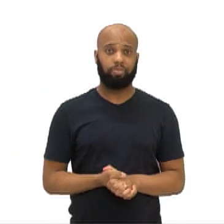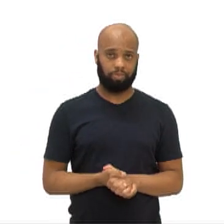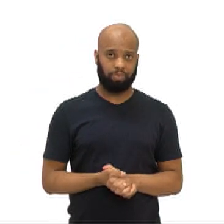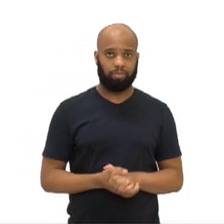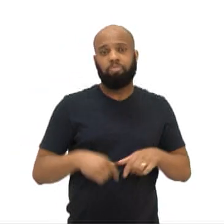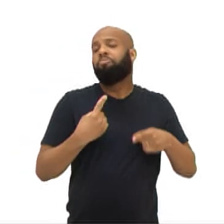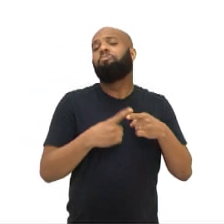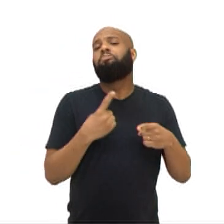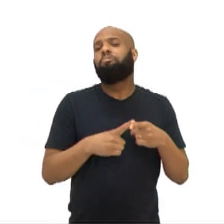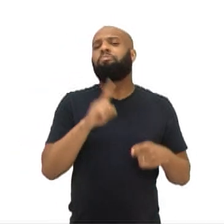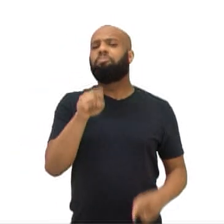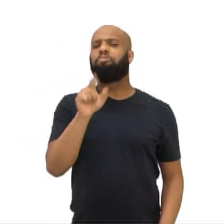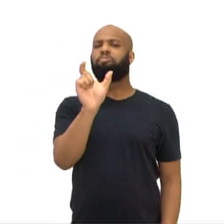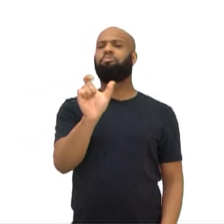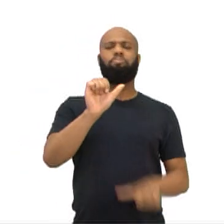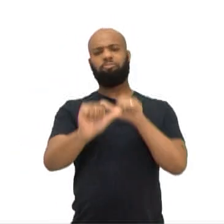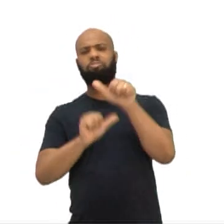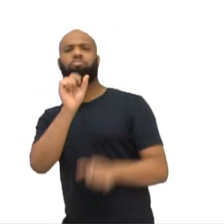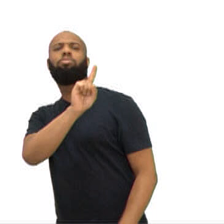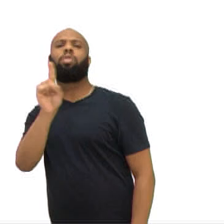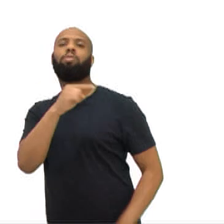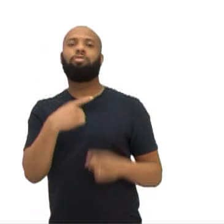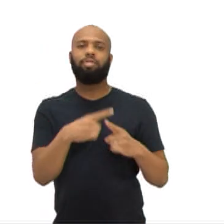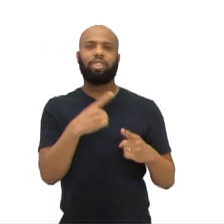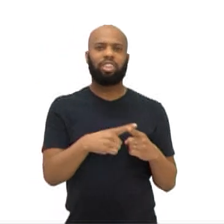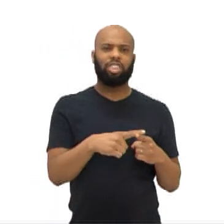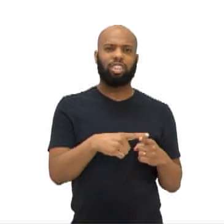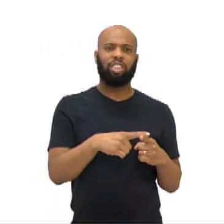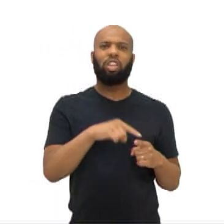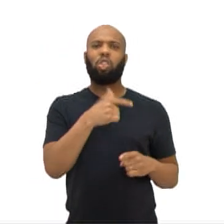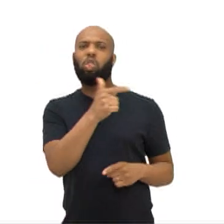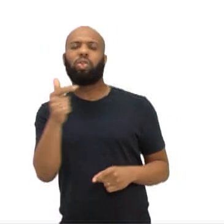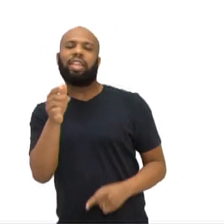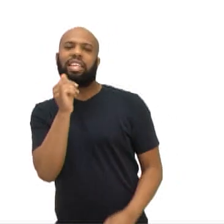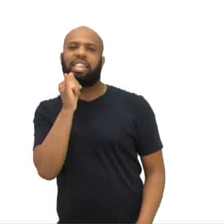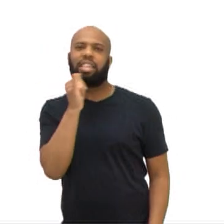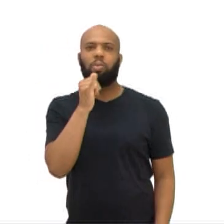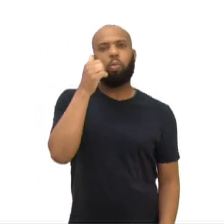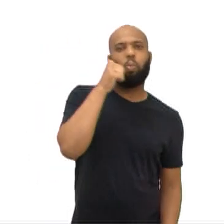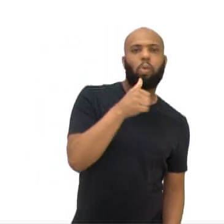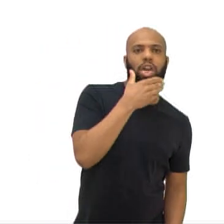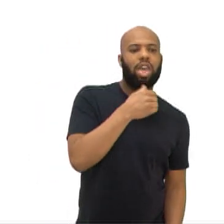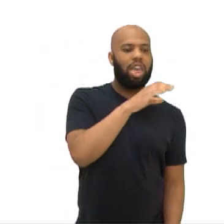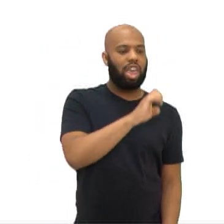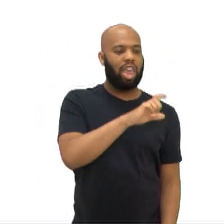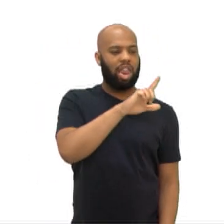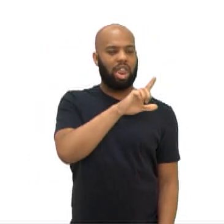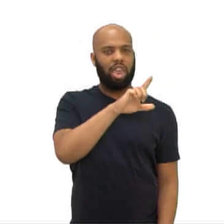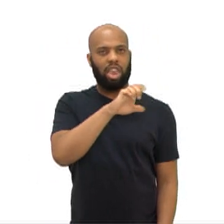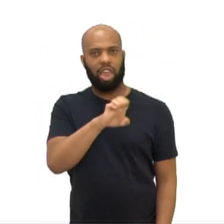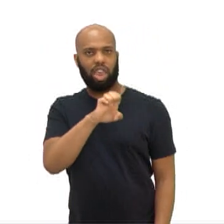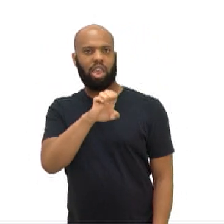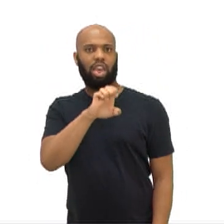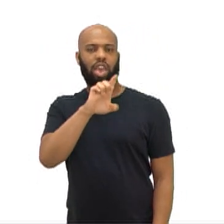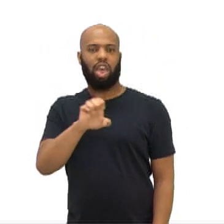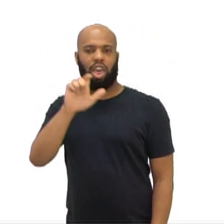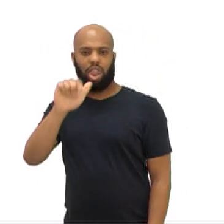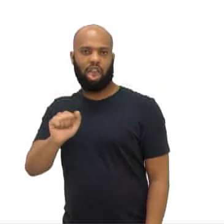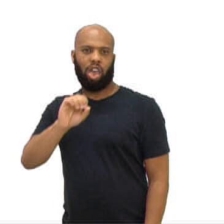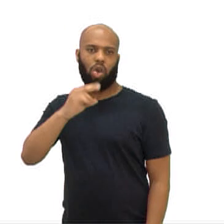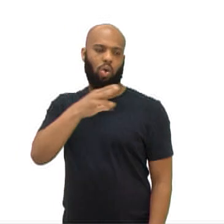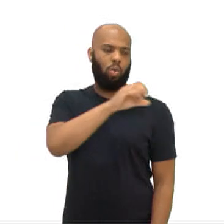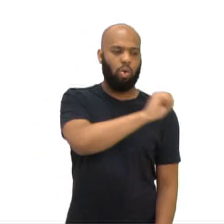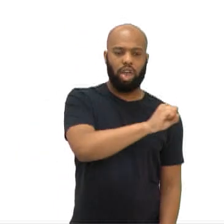Sim. Por que nós dizemos que é invariável? Porque é uma palavra que não tem gênero nem número. Não adianta colocar um S, muis, porque não forma